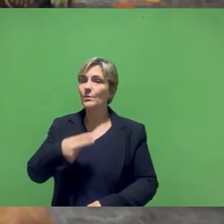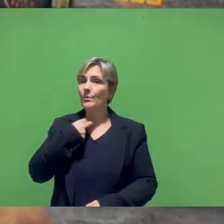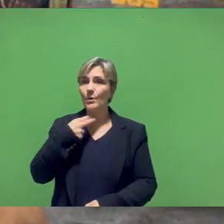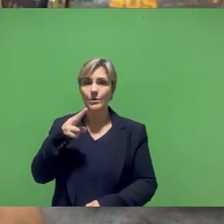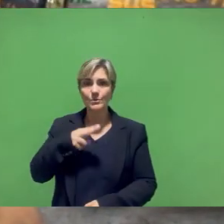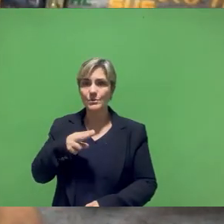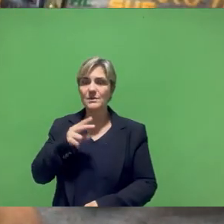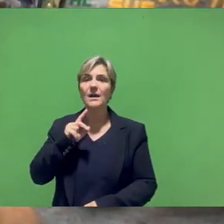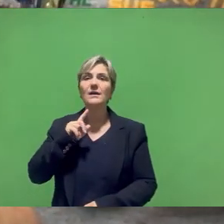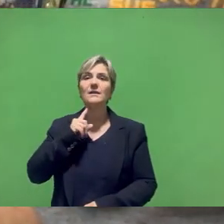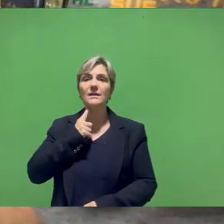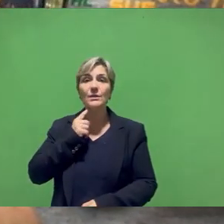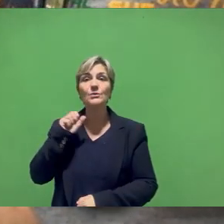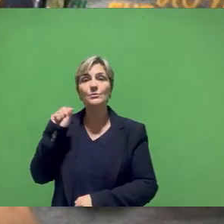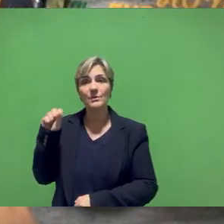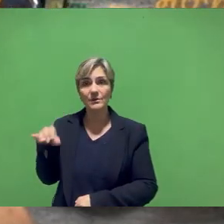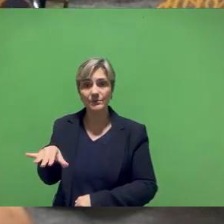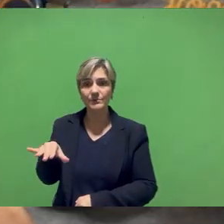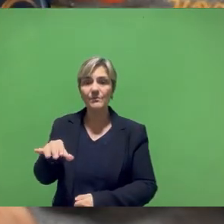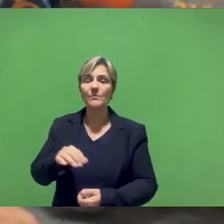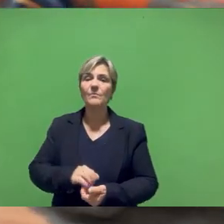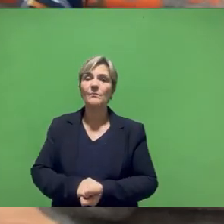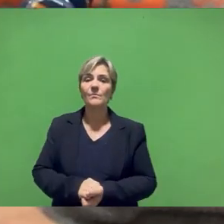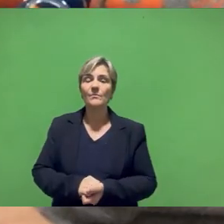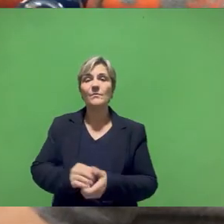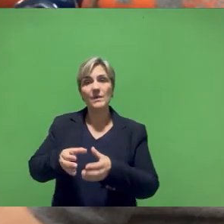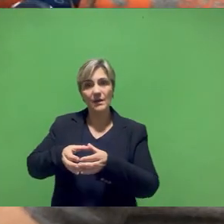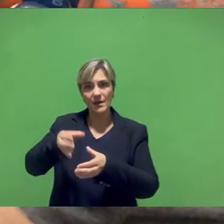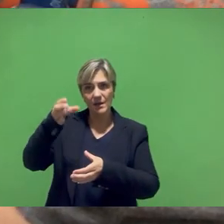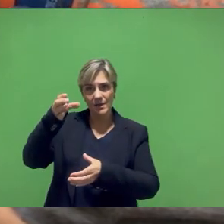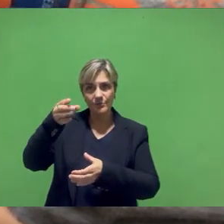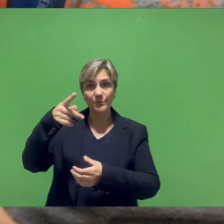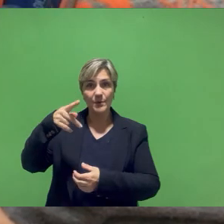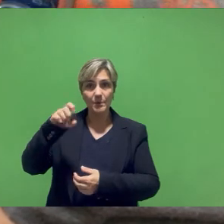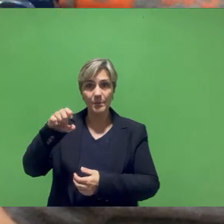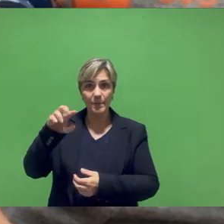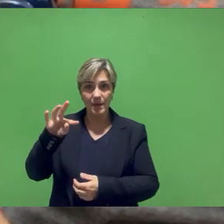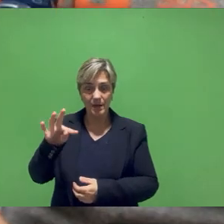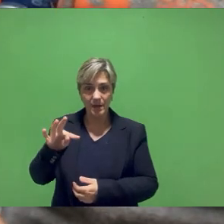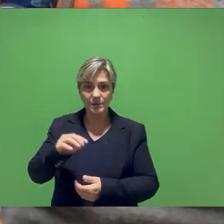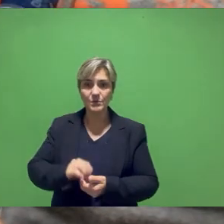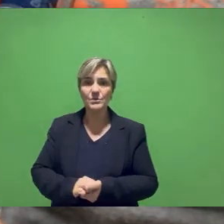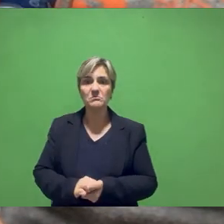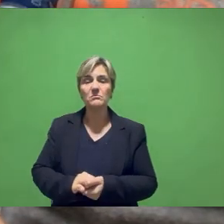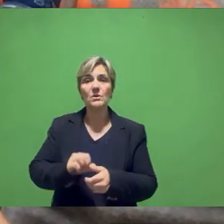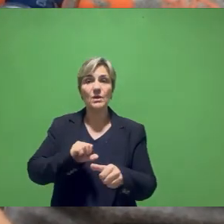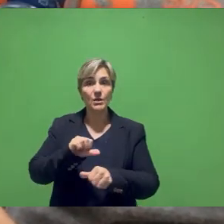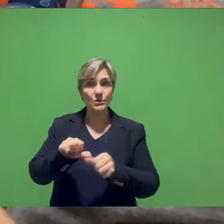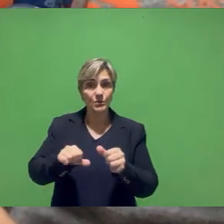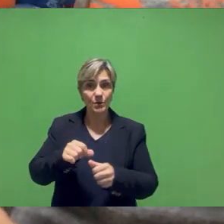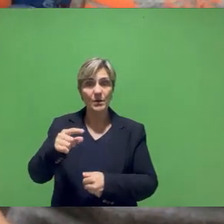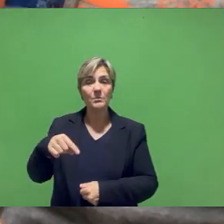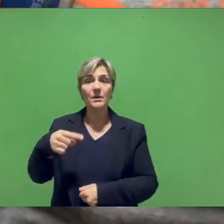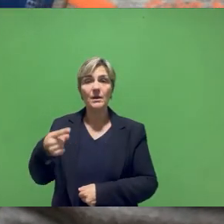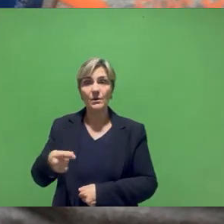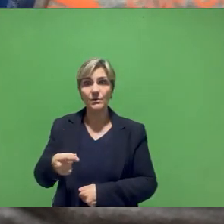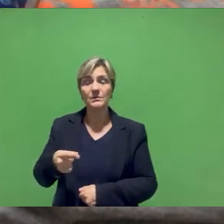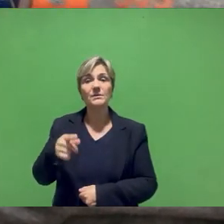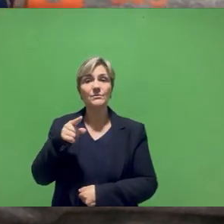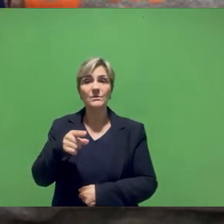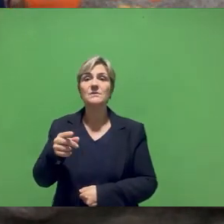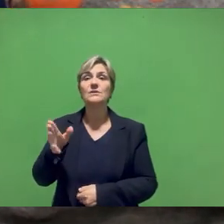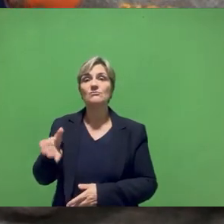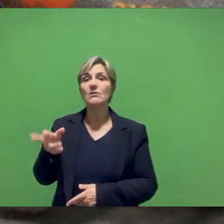usa mais, descarta, né? Pode colocar na garrafa PET e troca pela outra que você